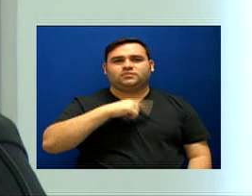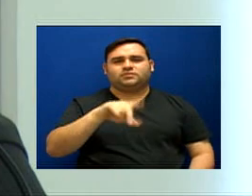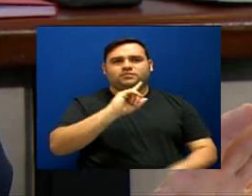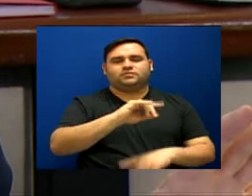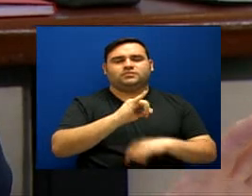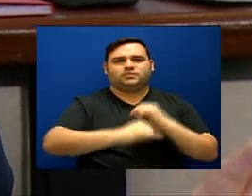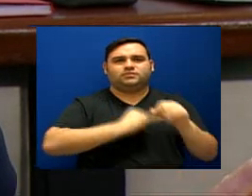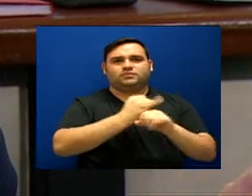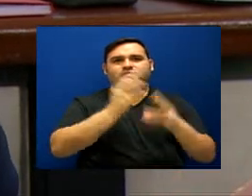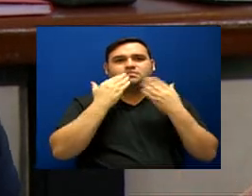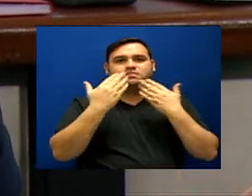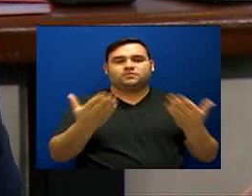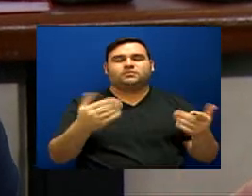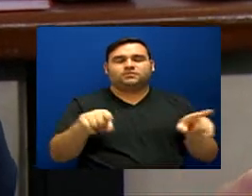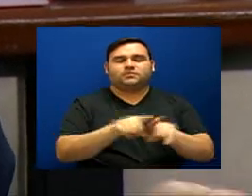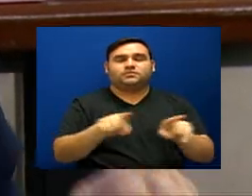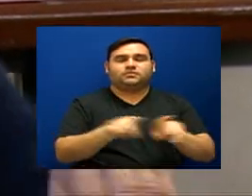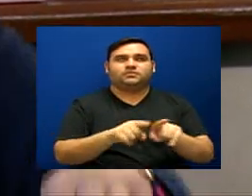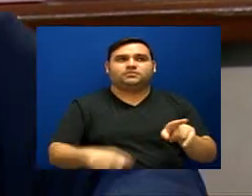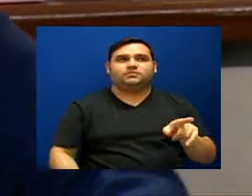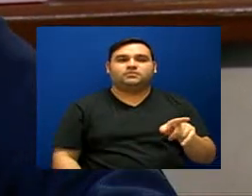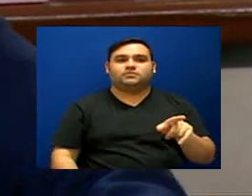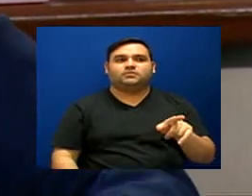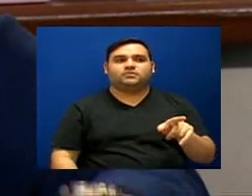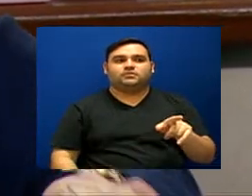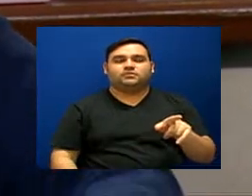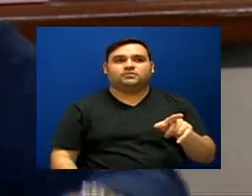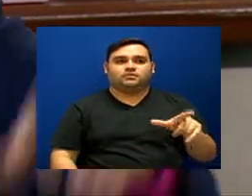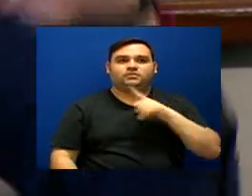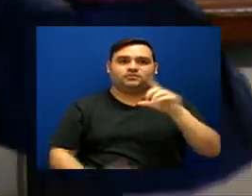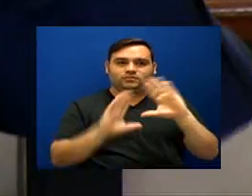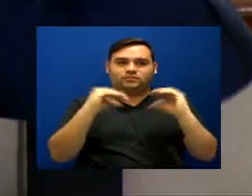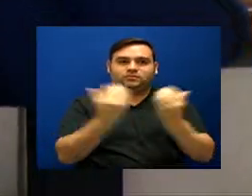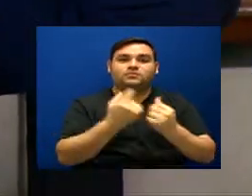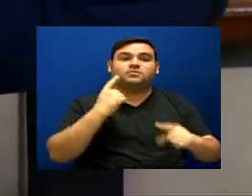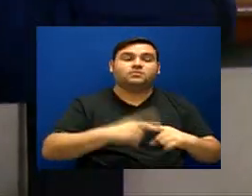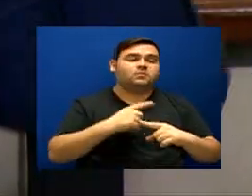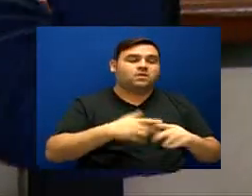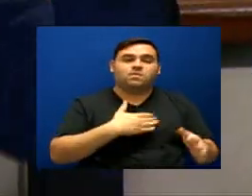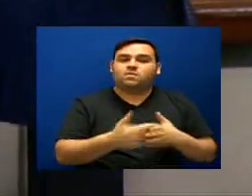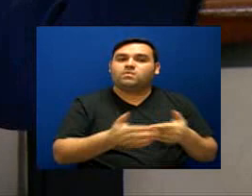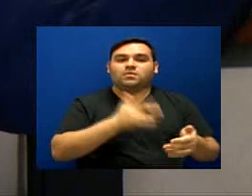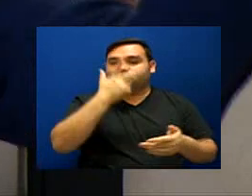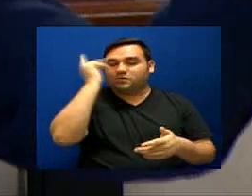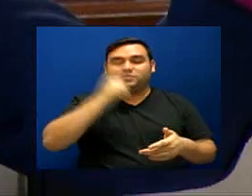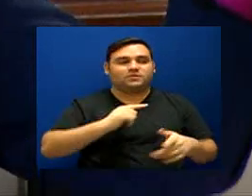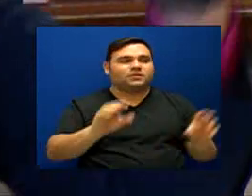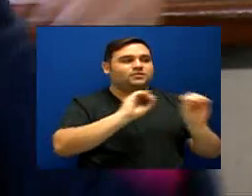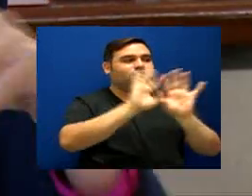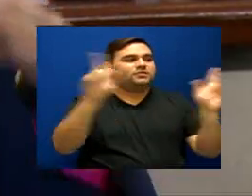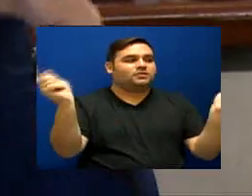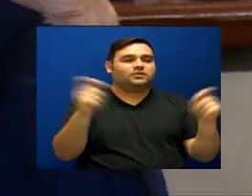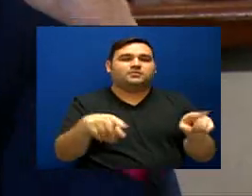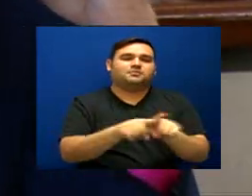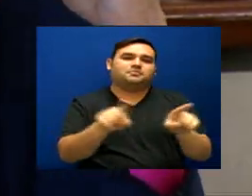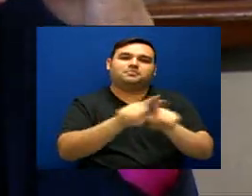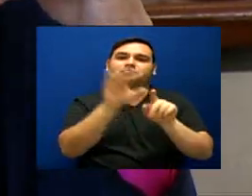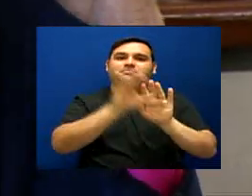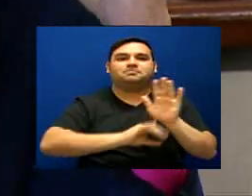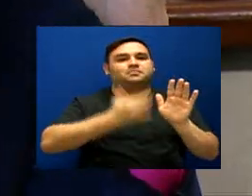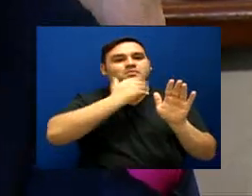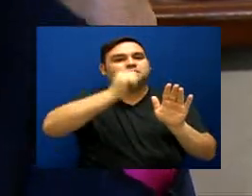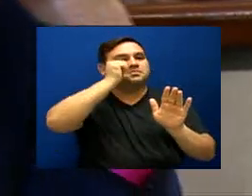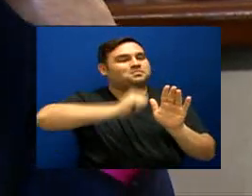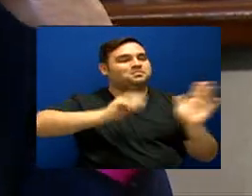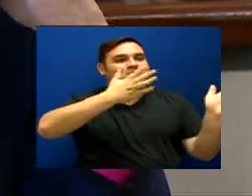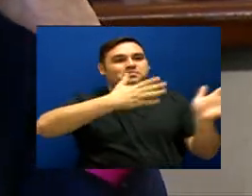da transparência aqui também. Sim. Na Câmara, para que qualquer... Acho que bom esclarecer isso aos cidadãos que